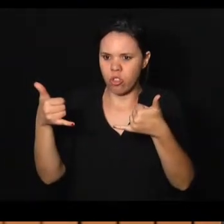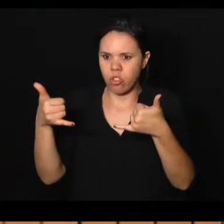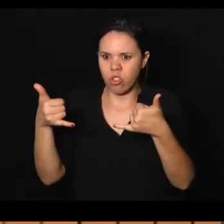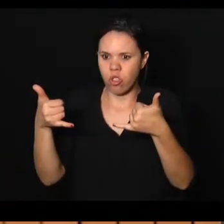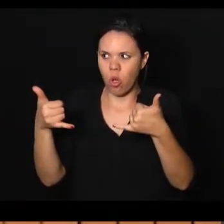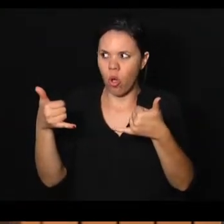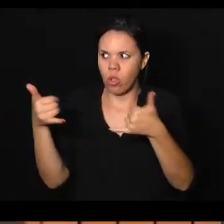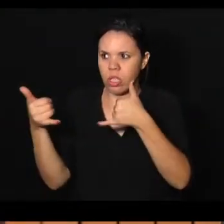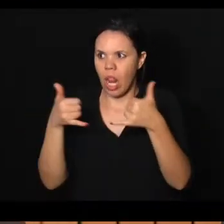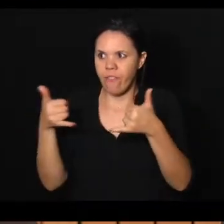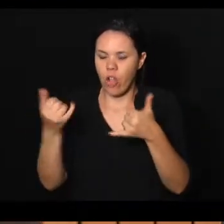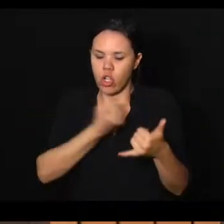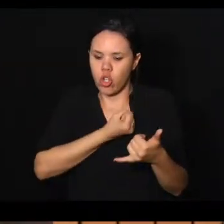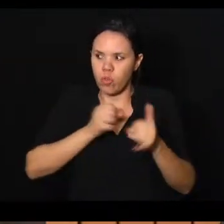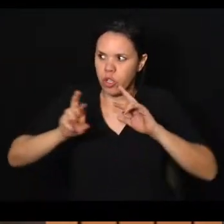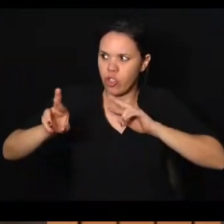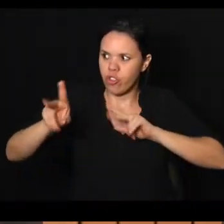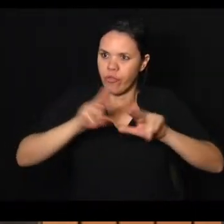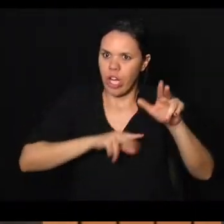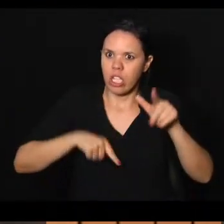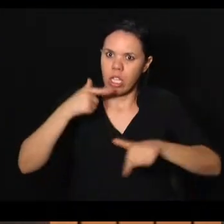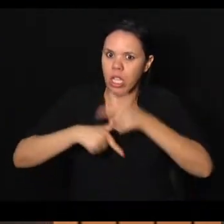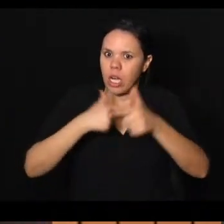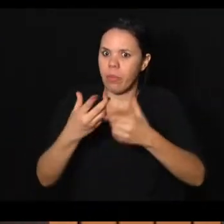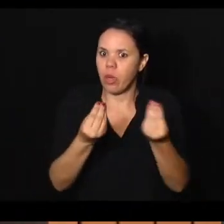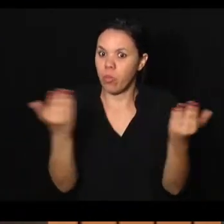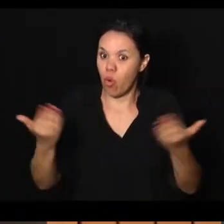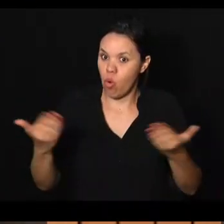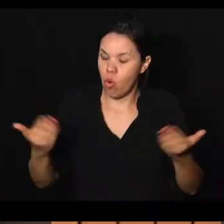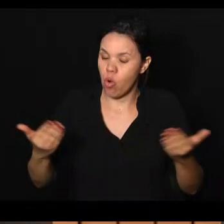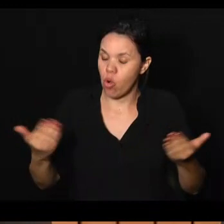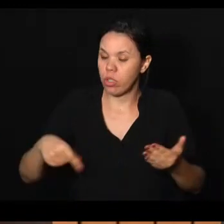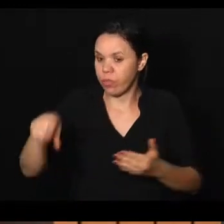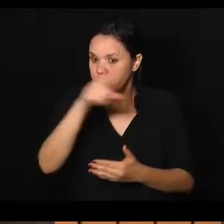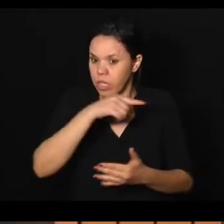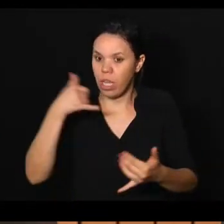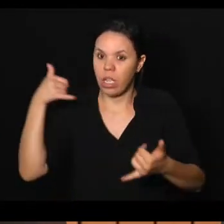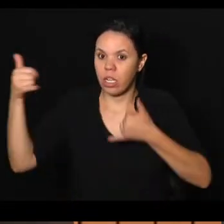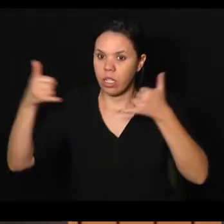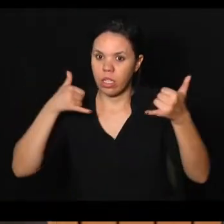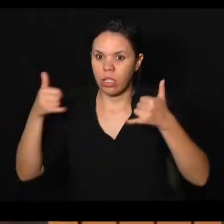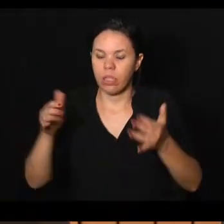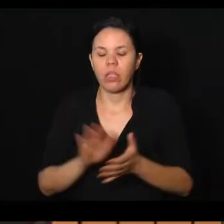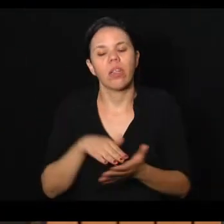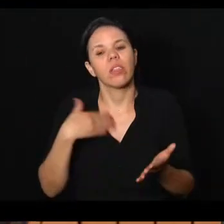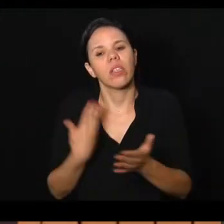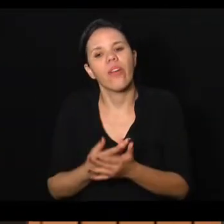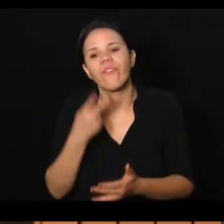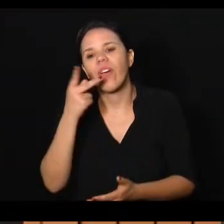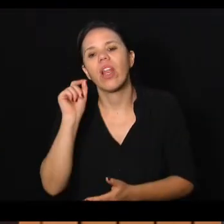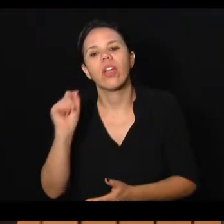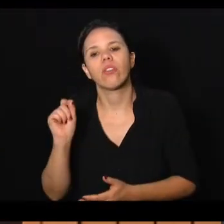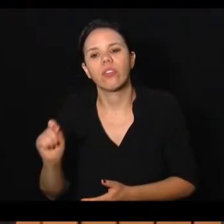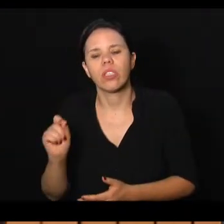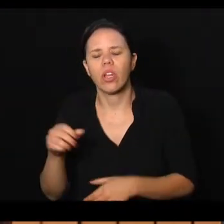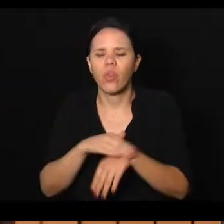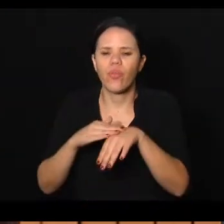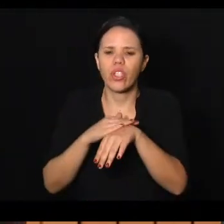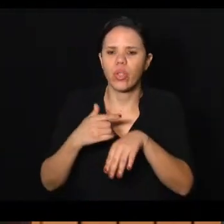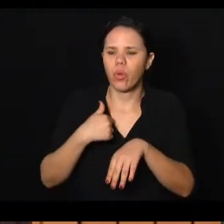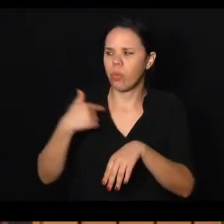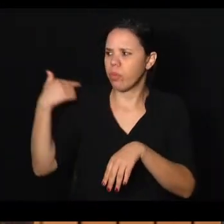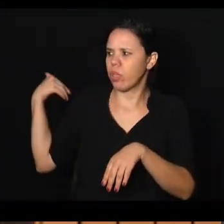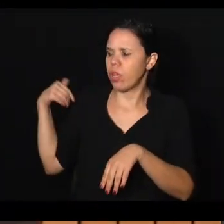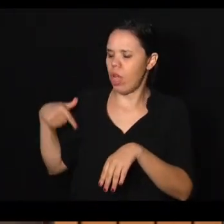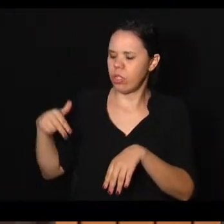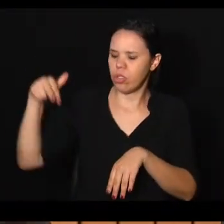de denúncia. E trabalhamos muito. Hoje, se você ligar, eu até falei com alguém que conversou comigo antes de eu